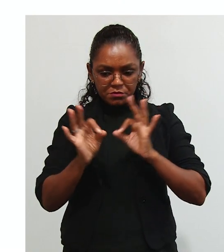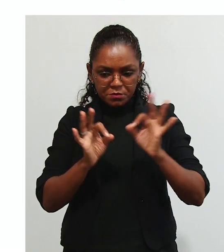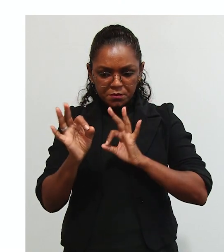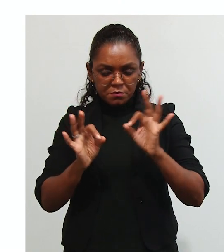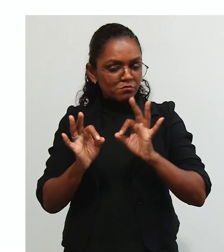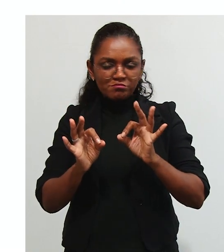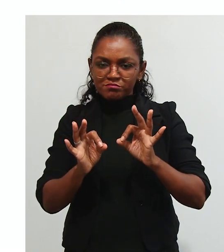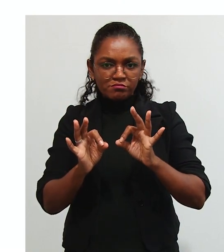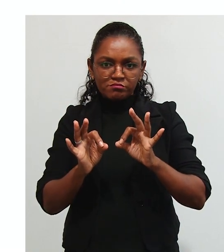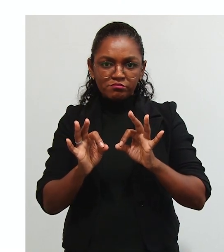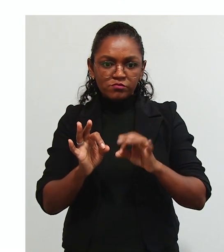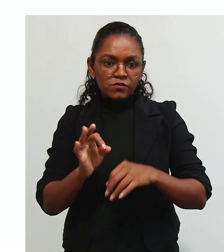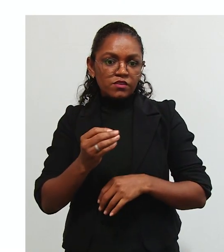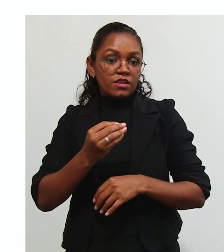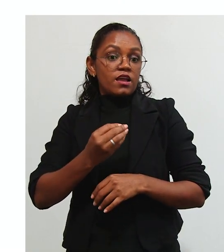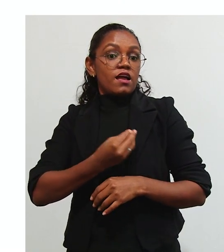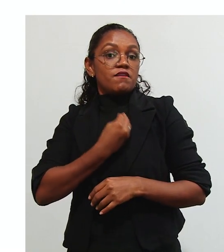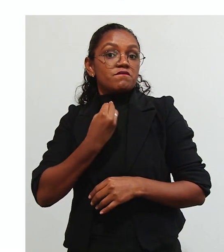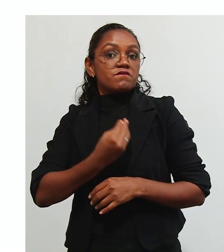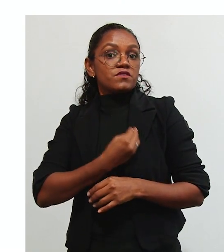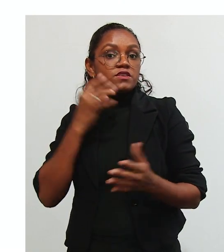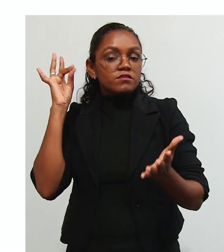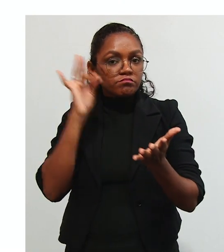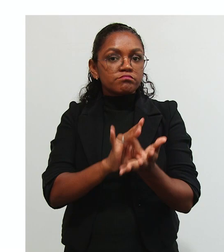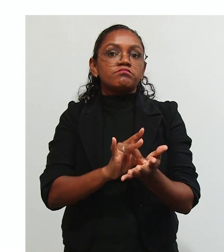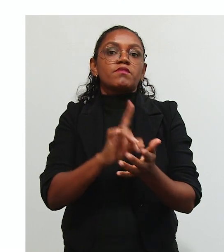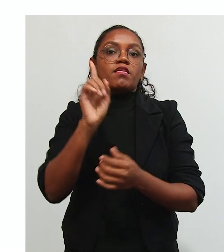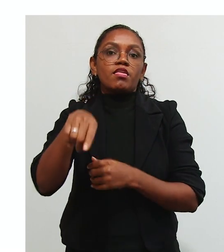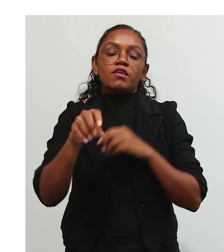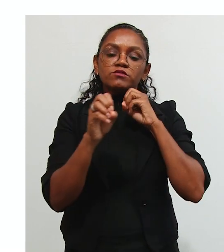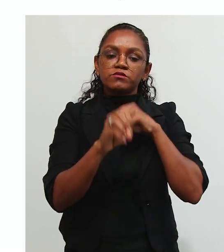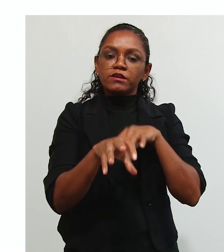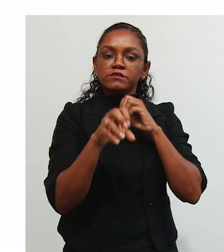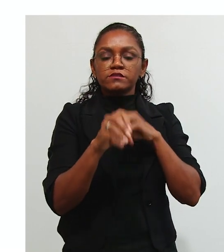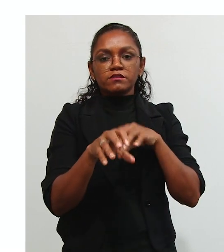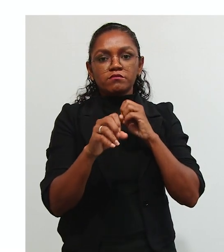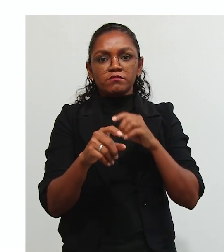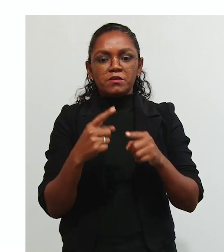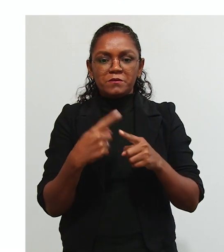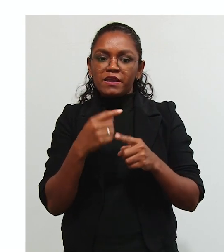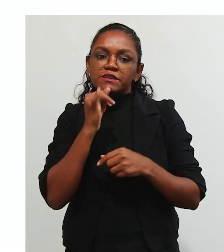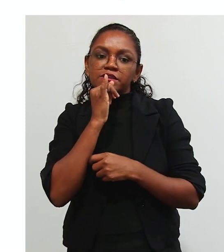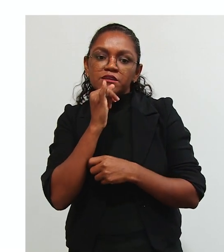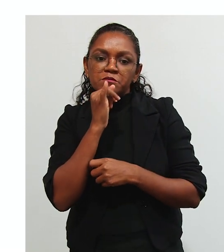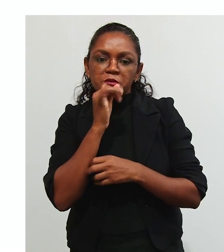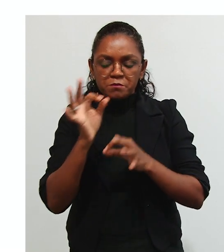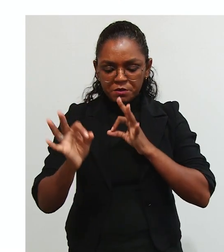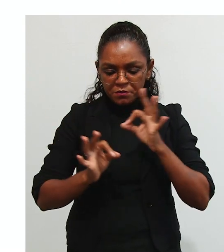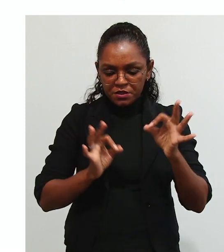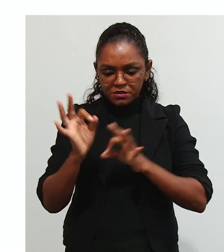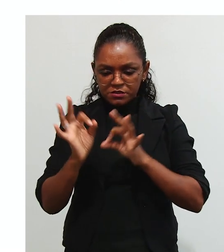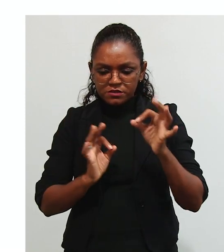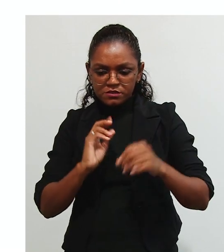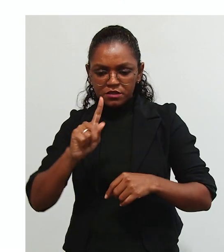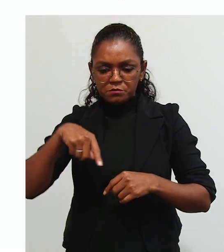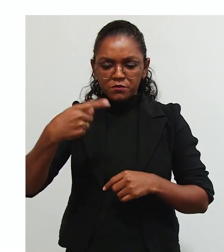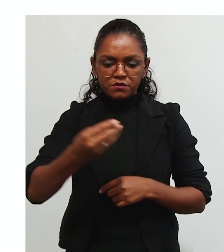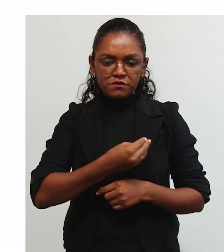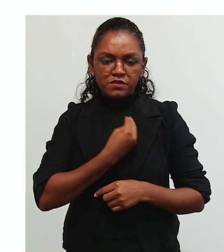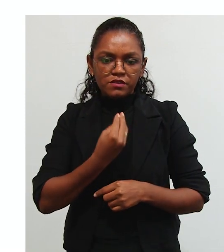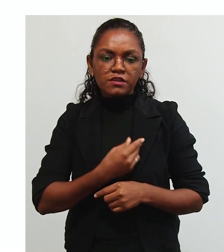quando a educação é uma preparação para a vida, é algo que ainda vai acontecer, que precisa de alguns